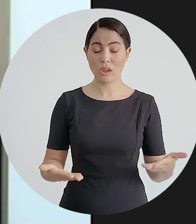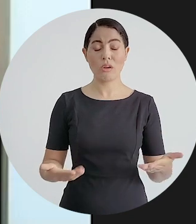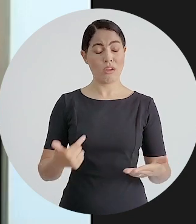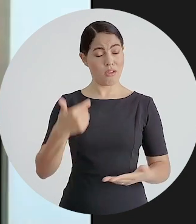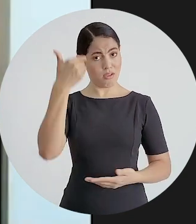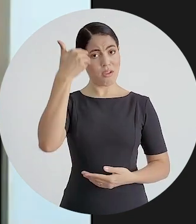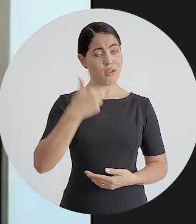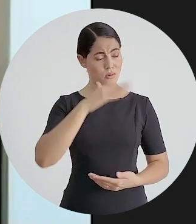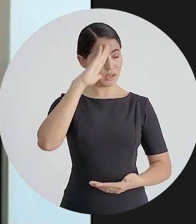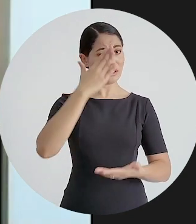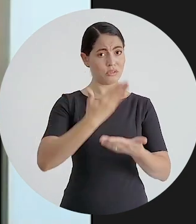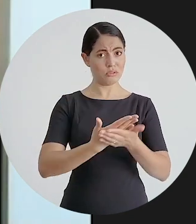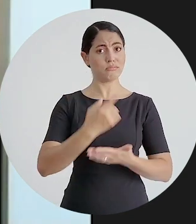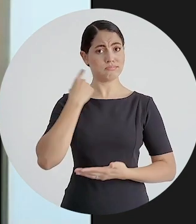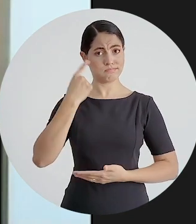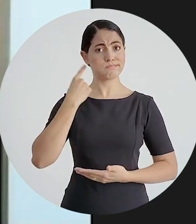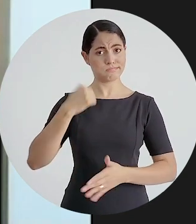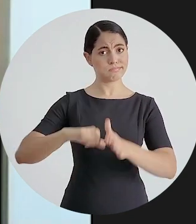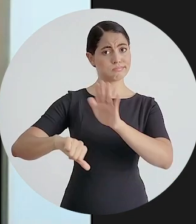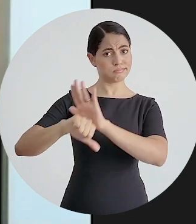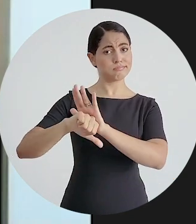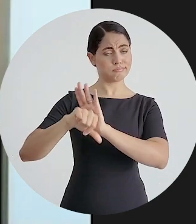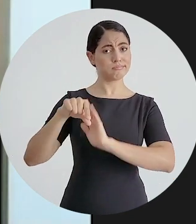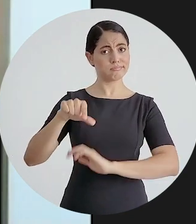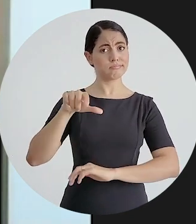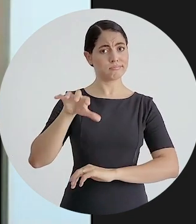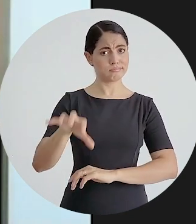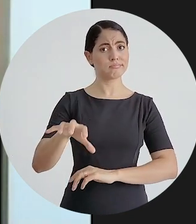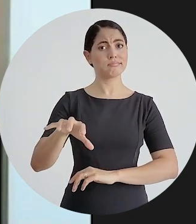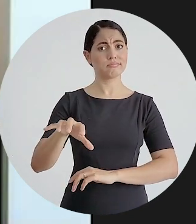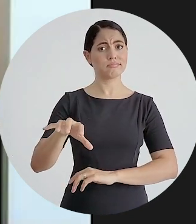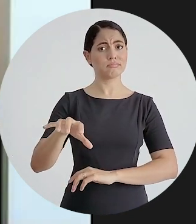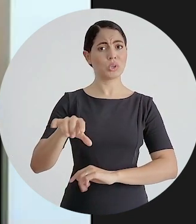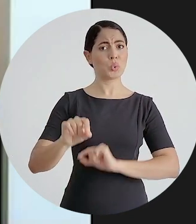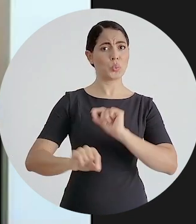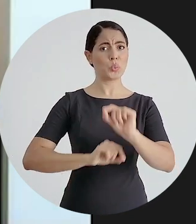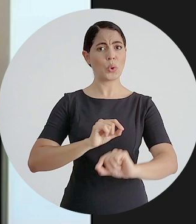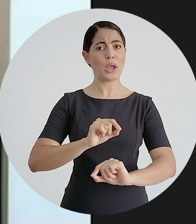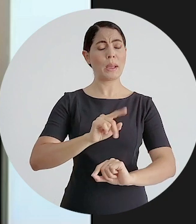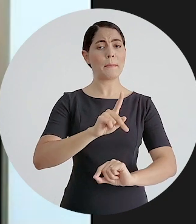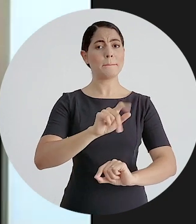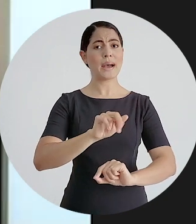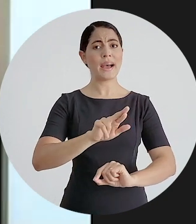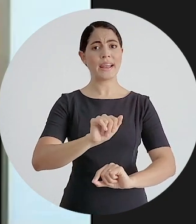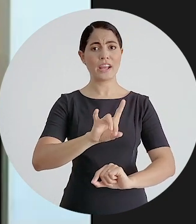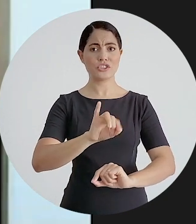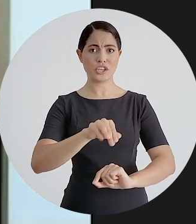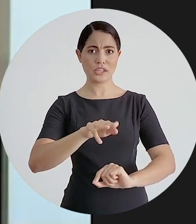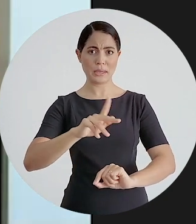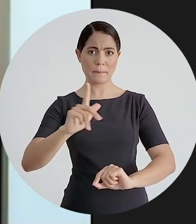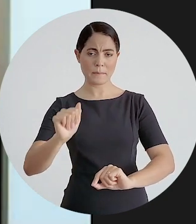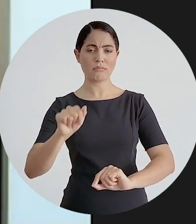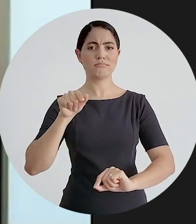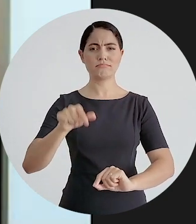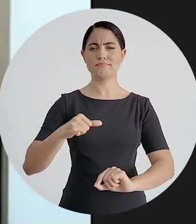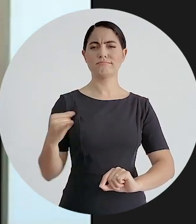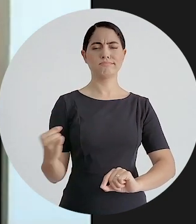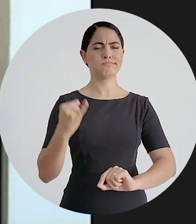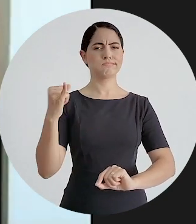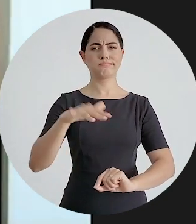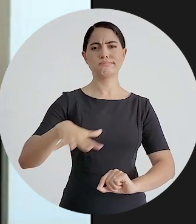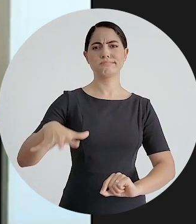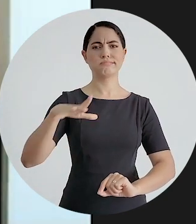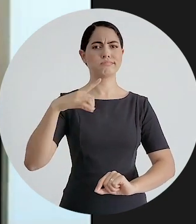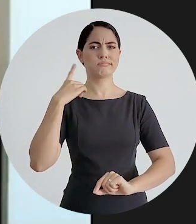considero a advocacia criminalista, o advogado criminal, o paradigma de advogado. Ele trata da liberdade,